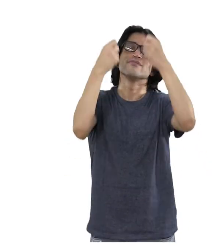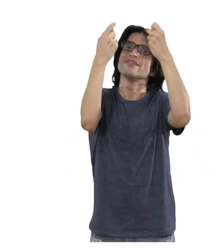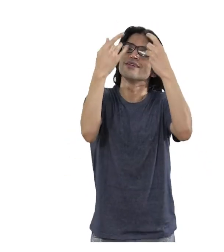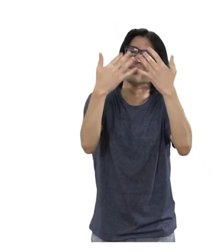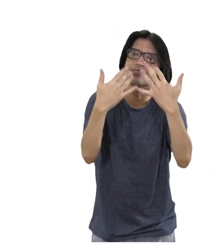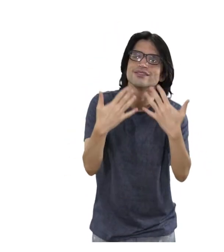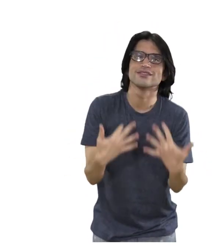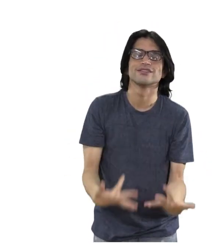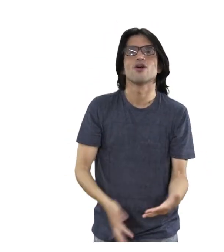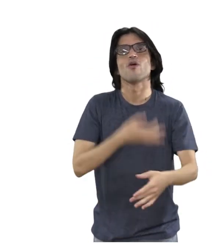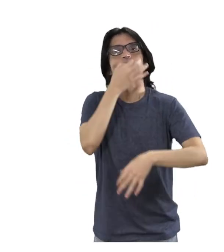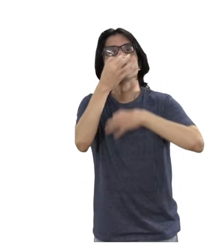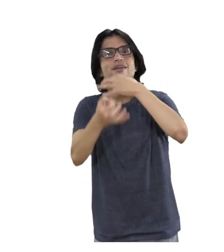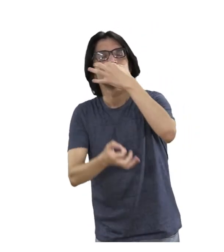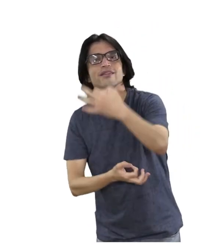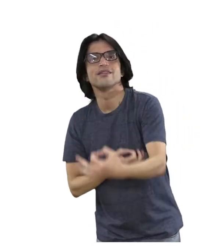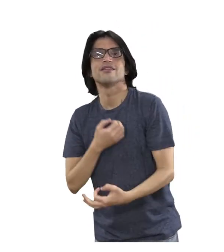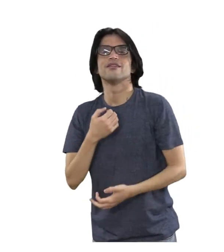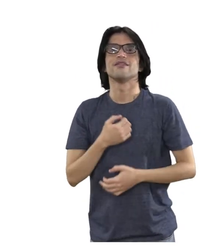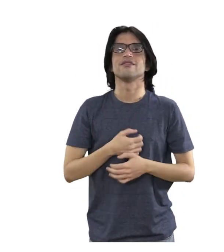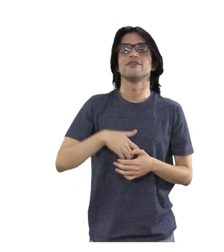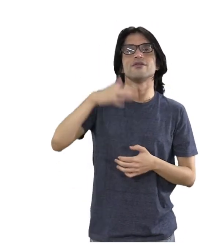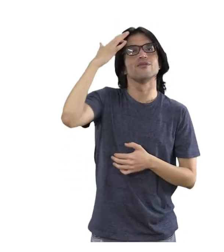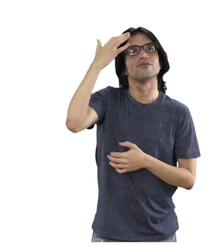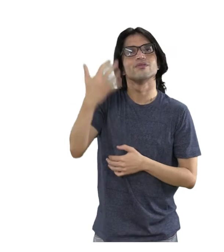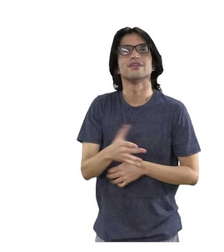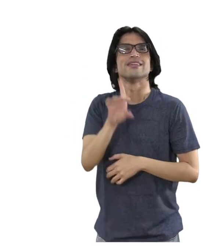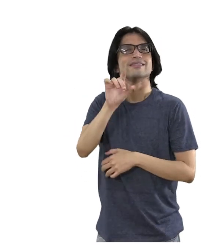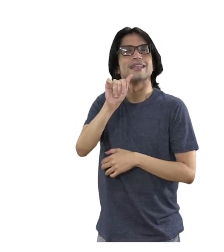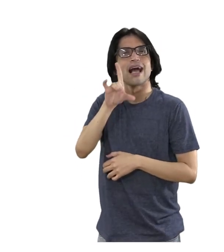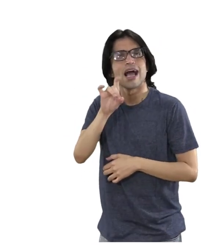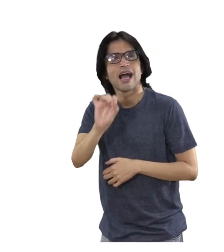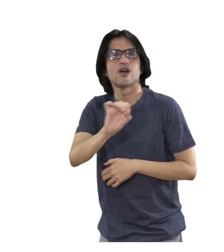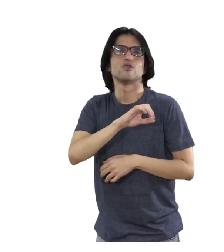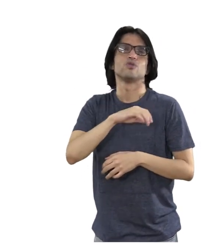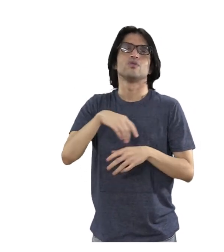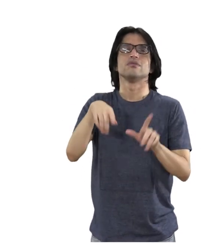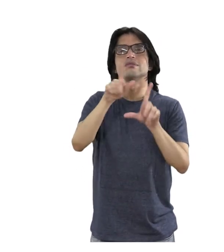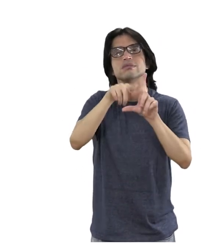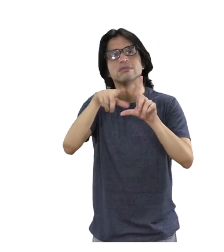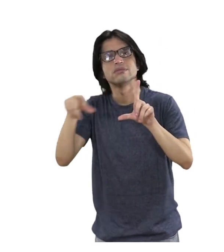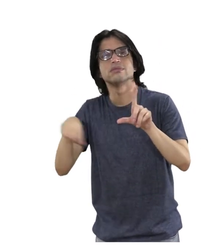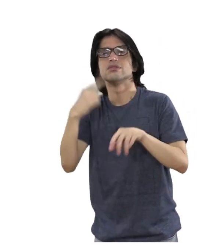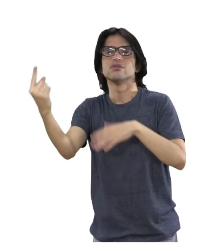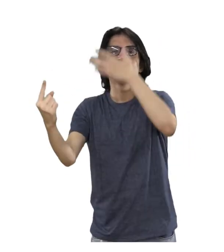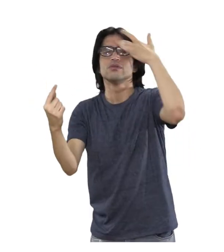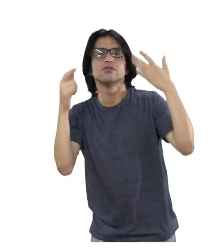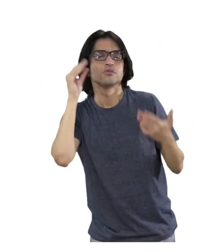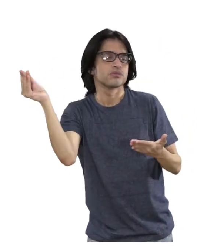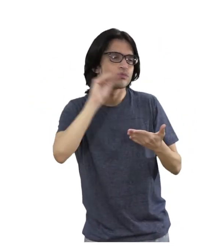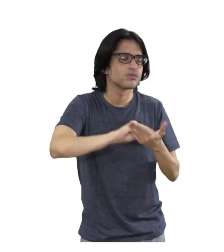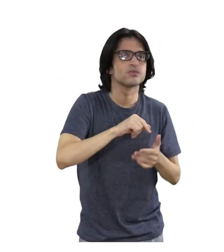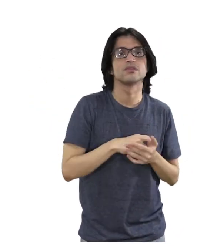e de contra-argumentos apresentados, de dados, informações, discursos de autoridade, enfim. E a conclusão, que é a